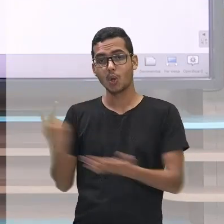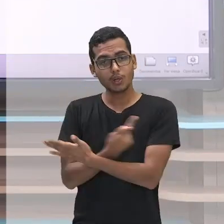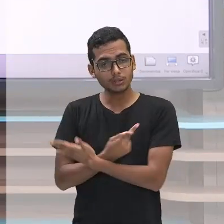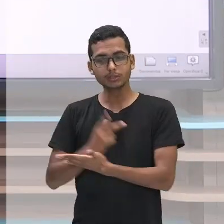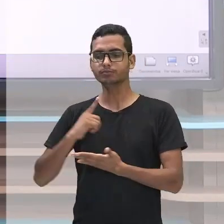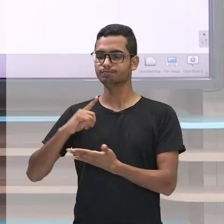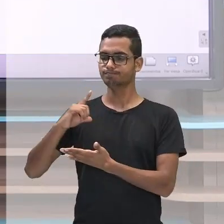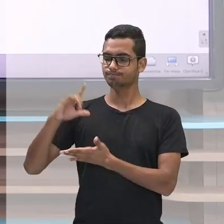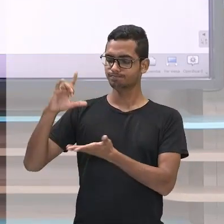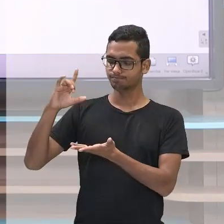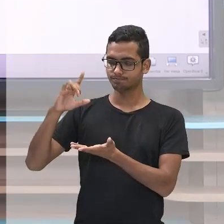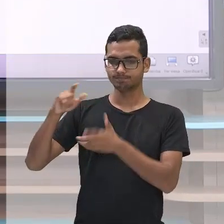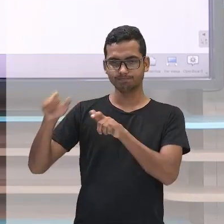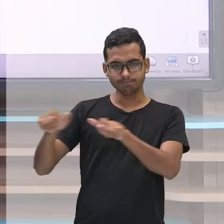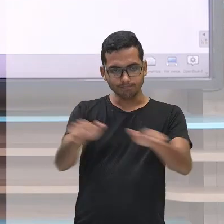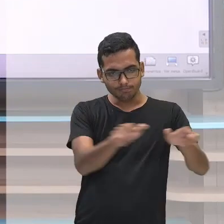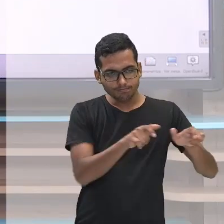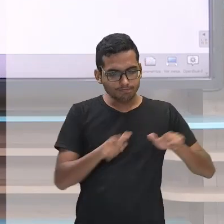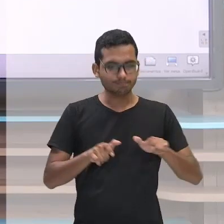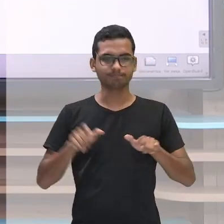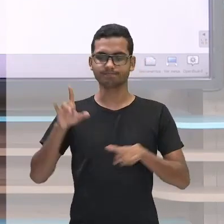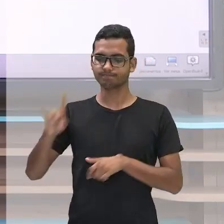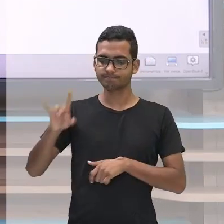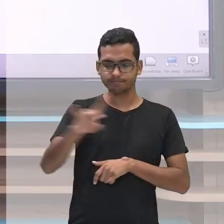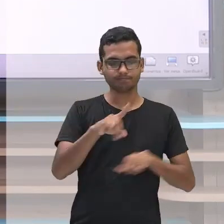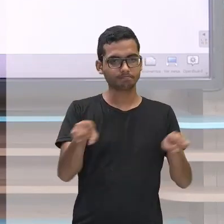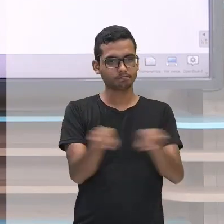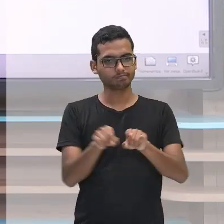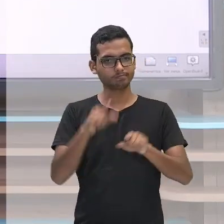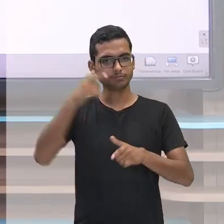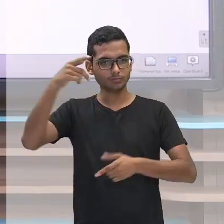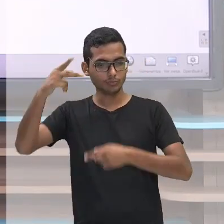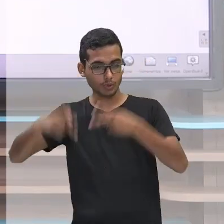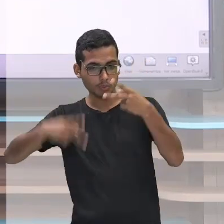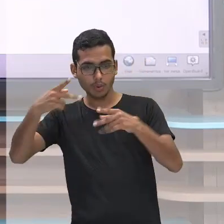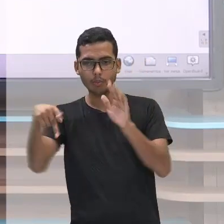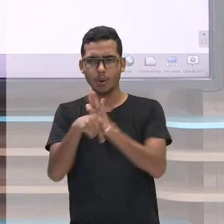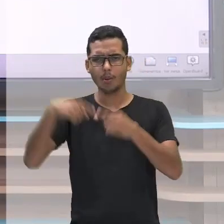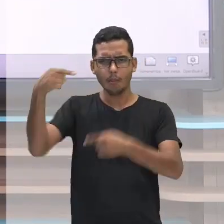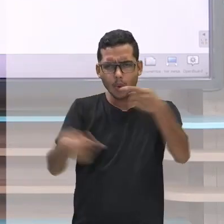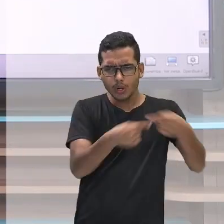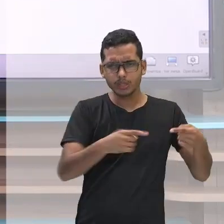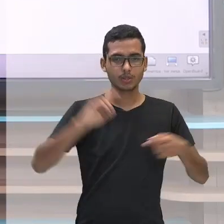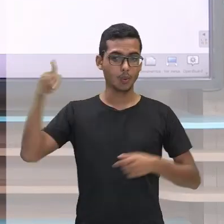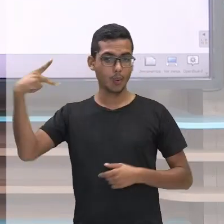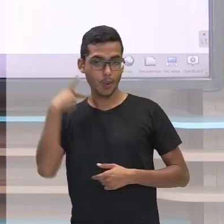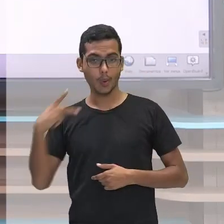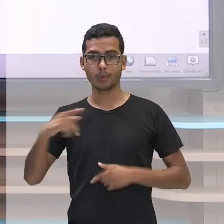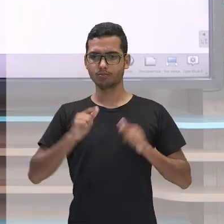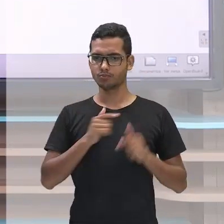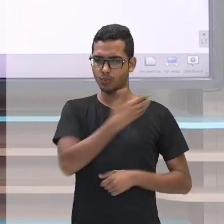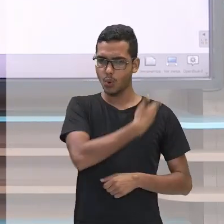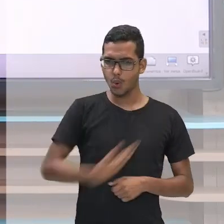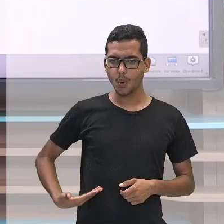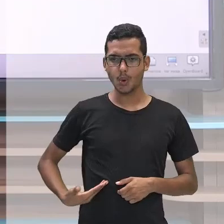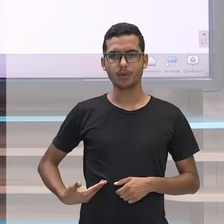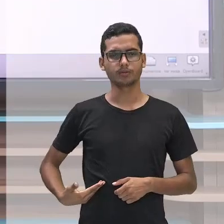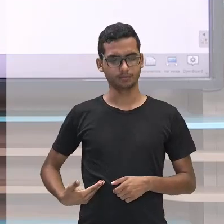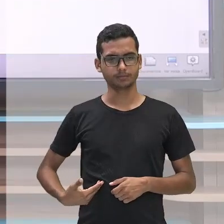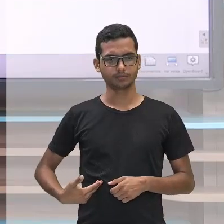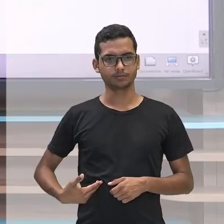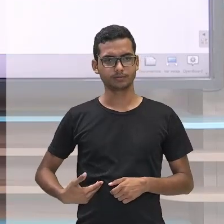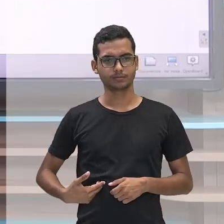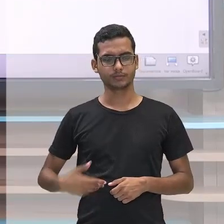fazer aí esse planejamento, né? Aplicar as políticas públicas para cada uma dessas localidades. Se o IDH